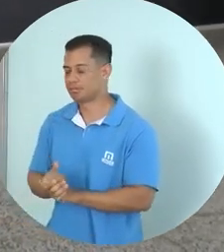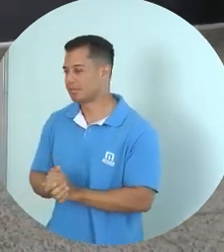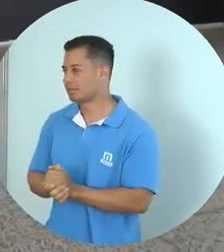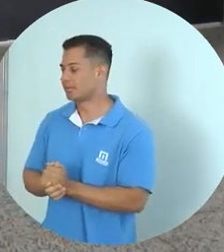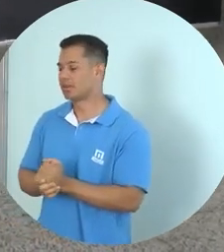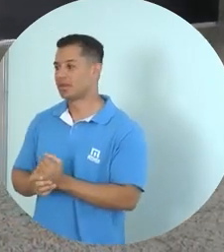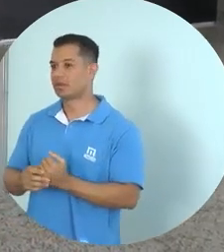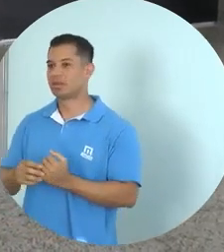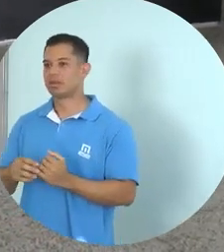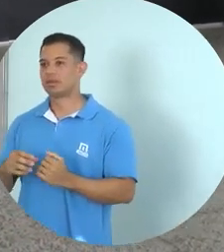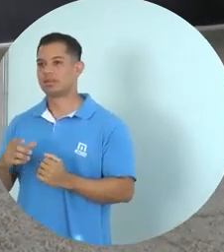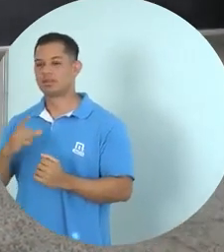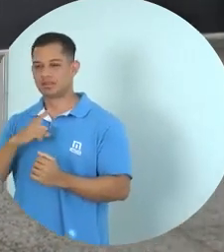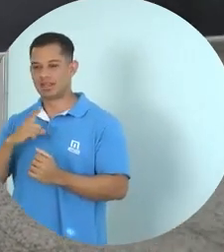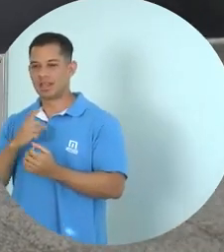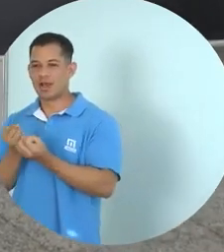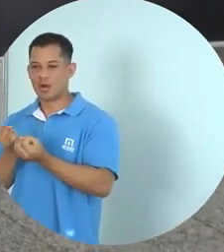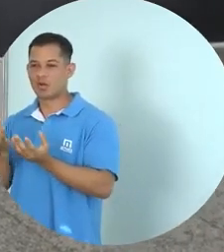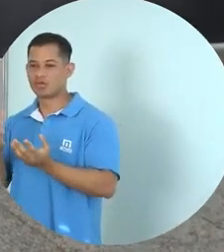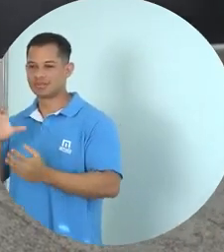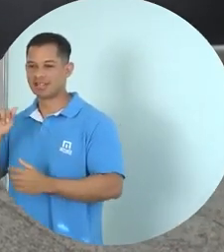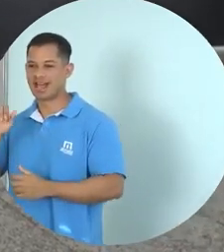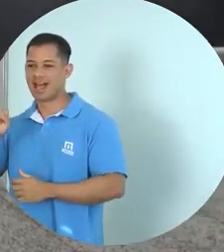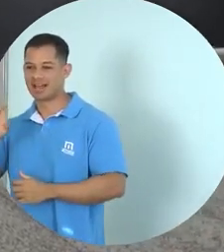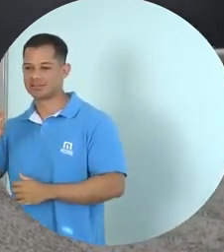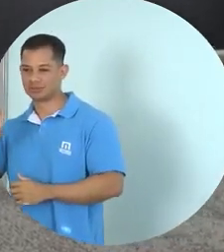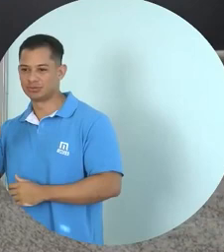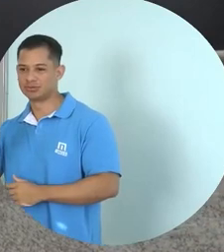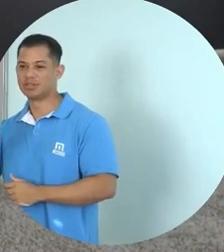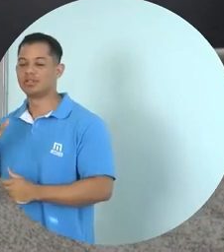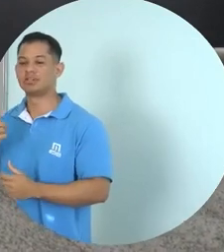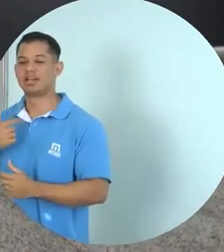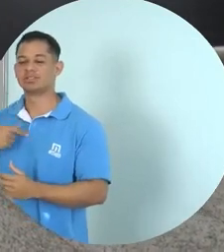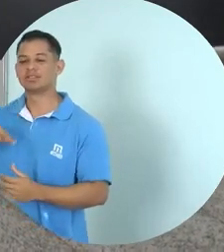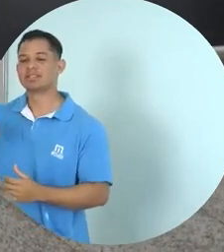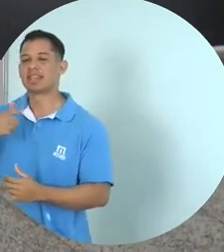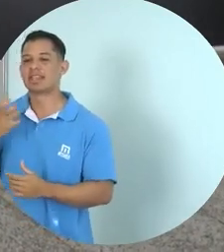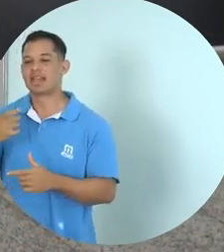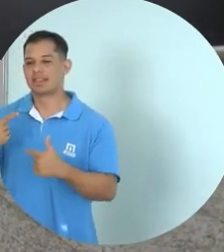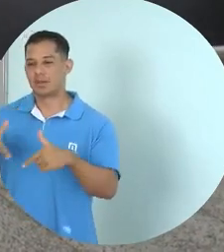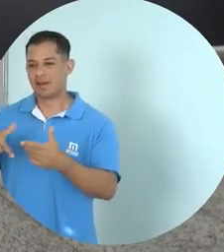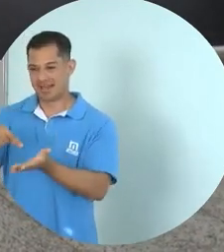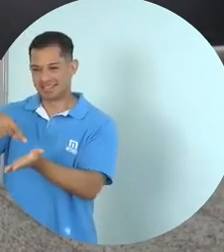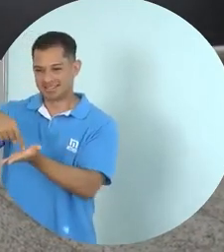Existem casos que a gente quer trabalhar a estaca